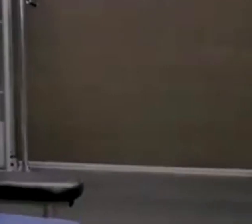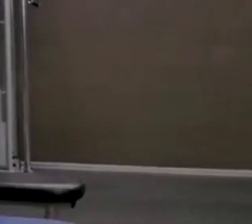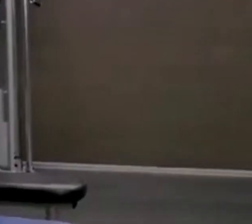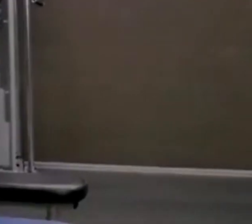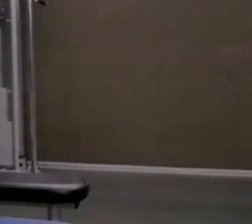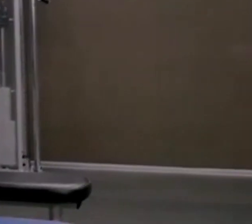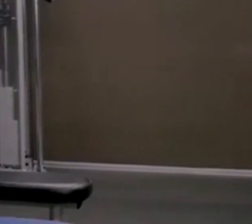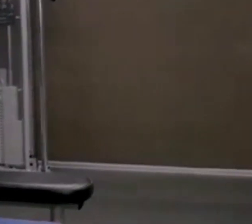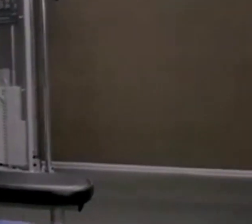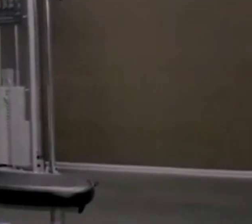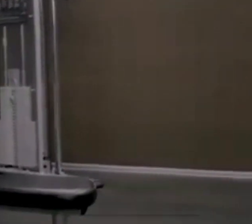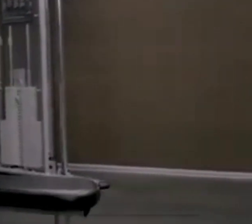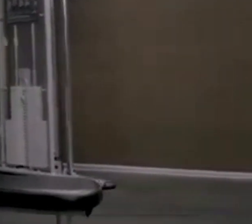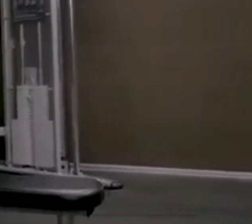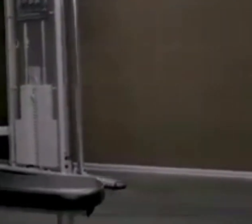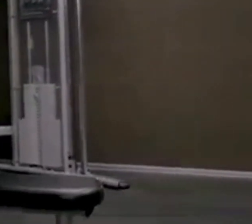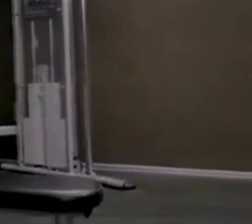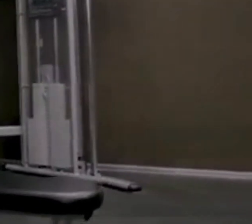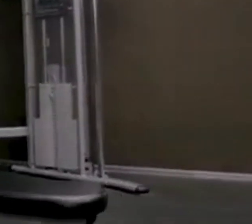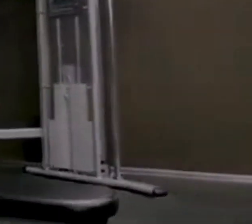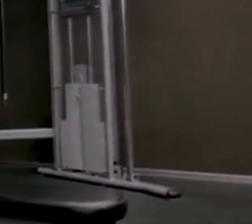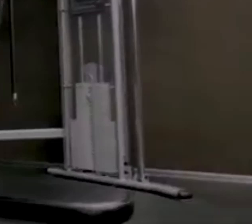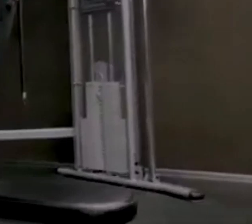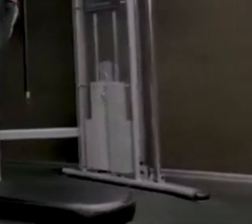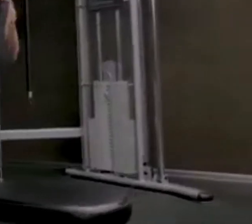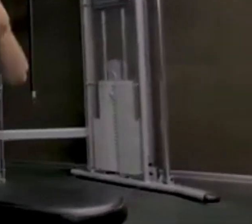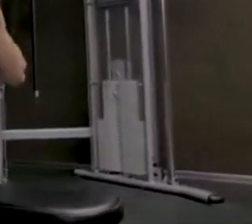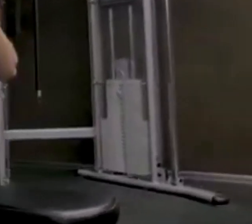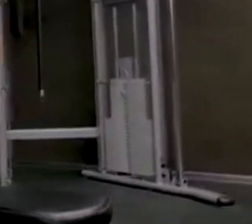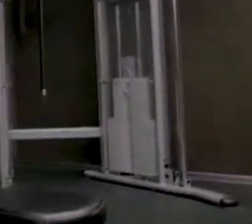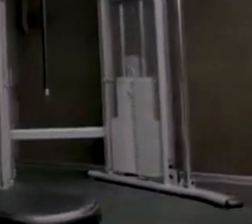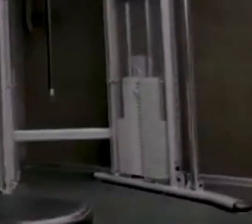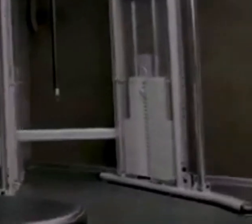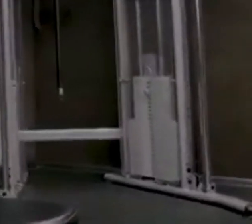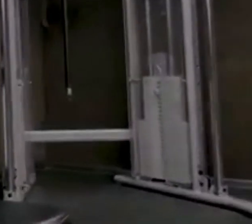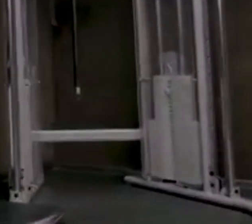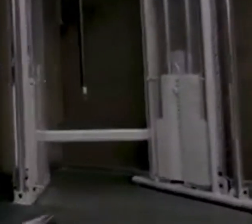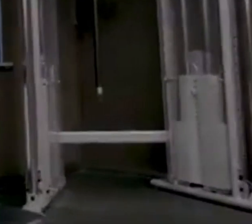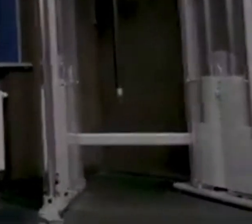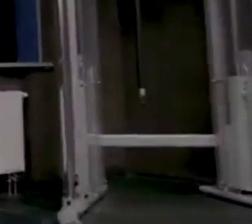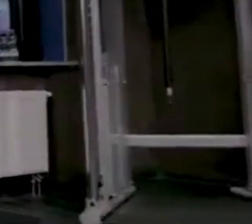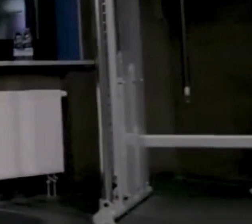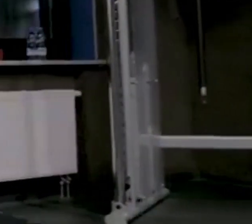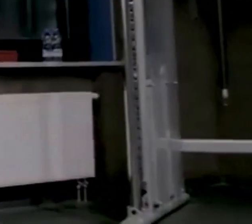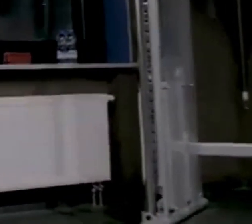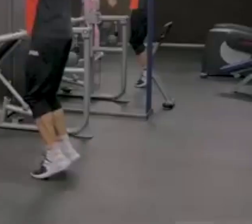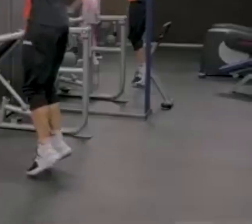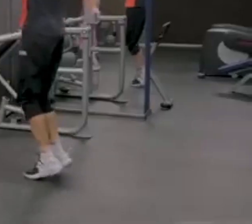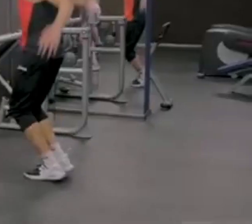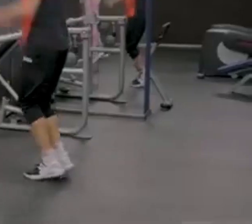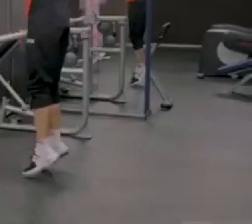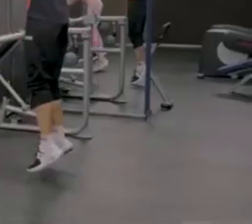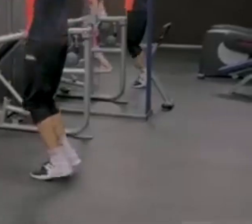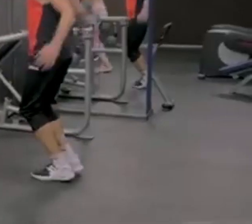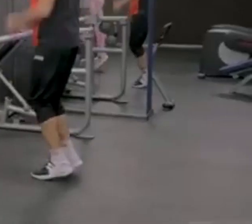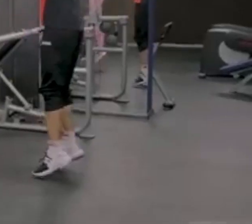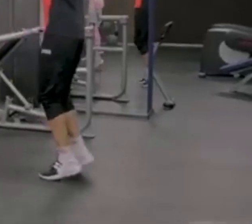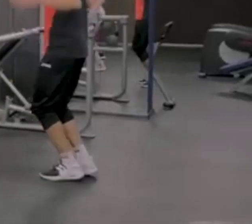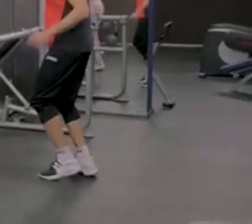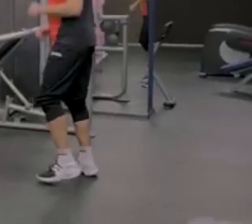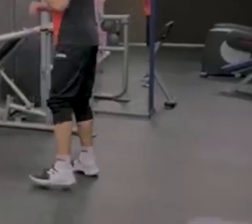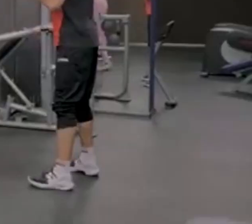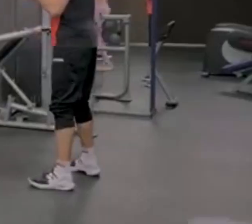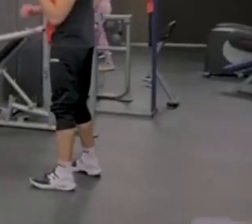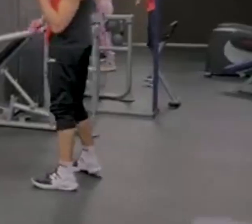as atividades físicas, ou ainda, se possível, incluir mais atividades físicas. É importante